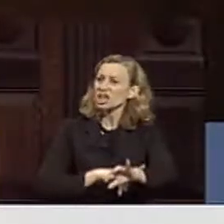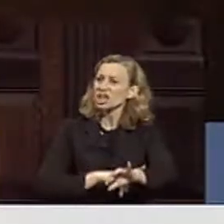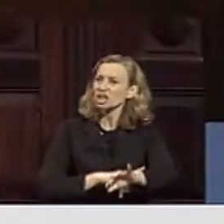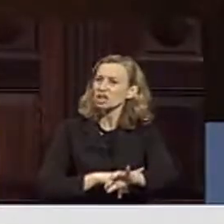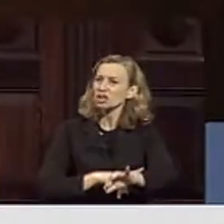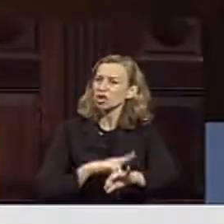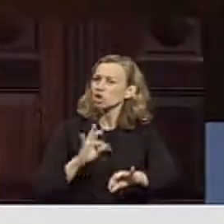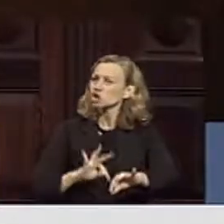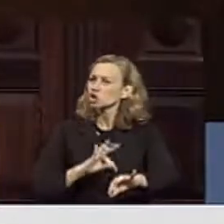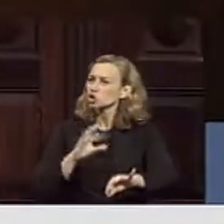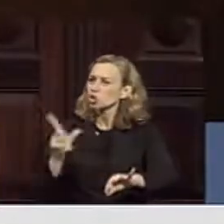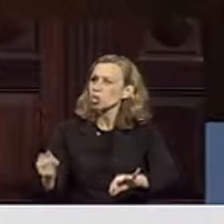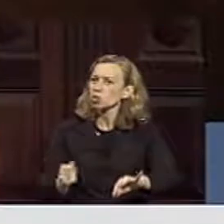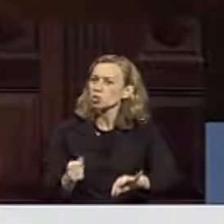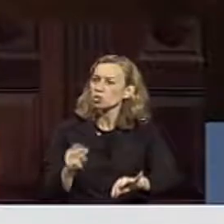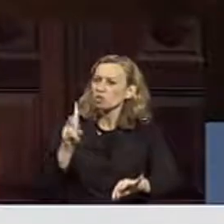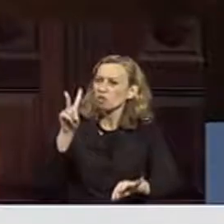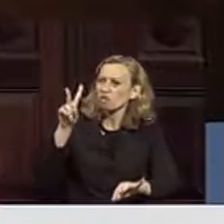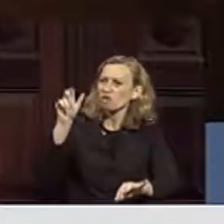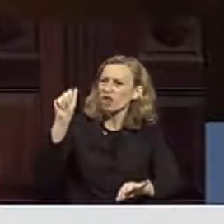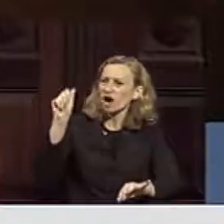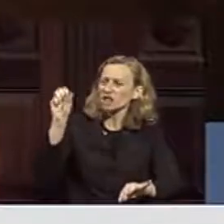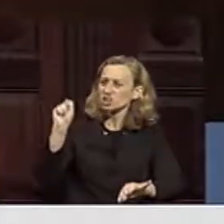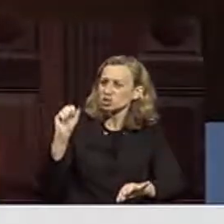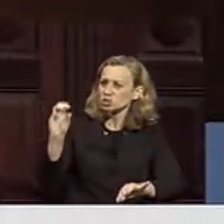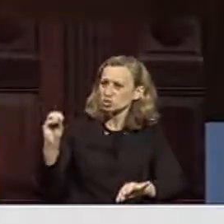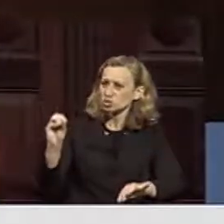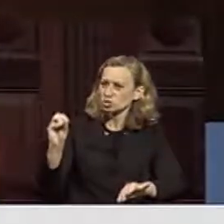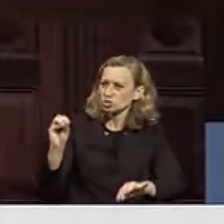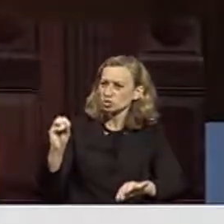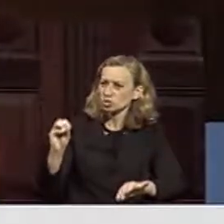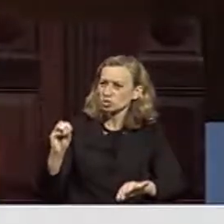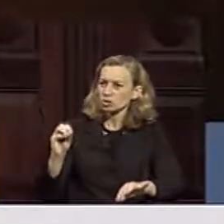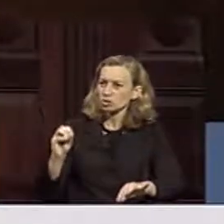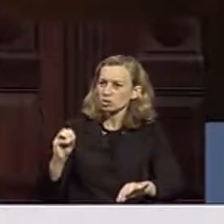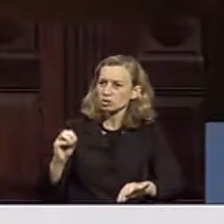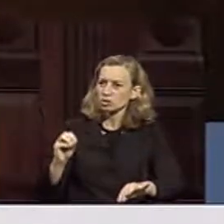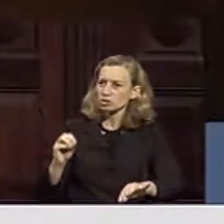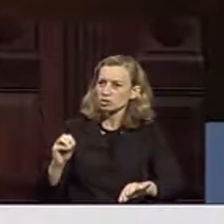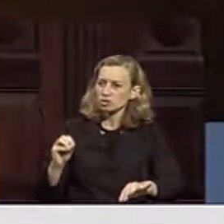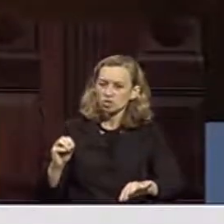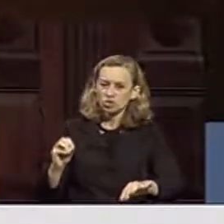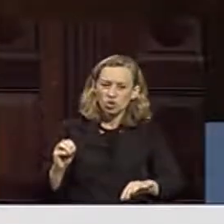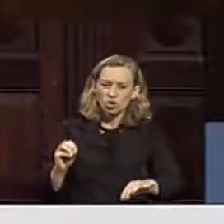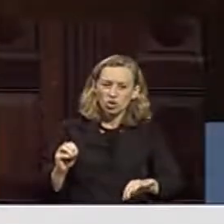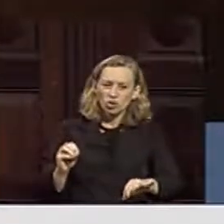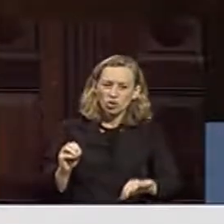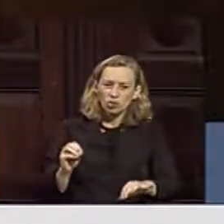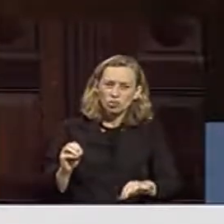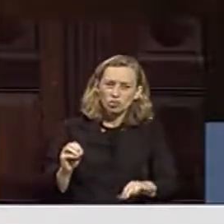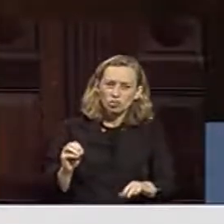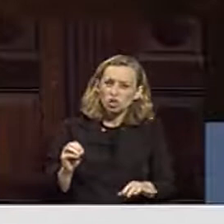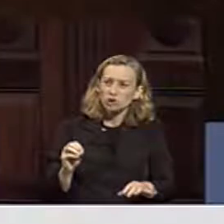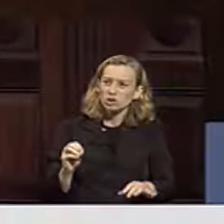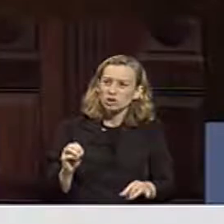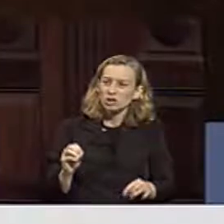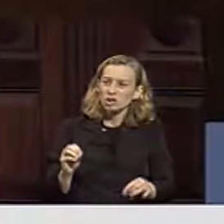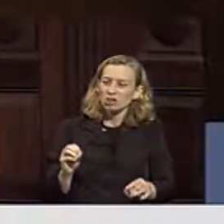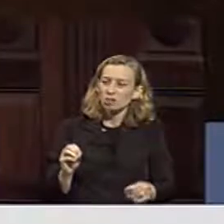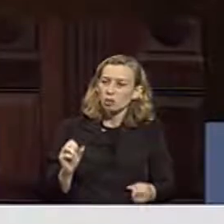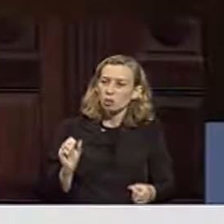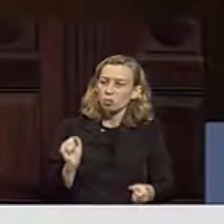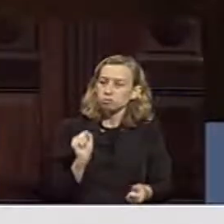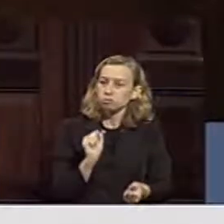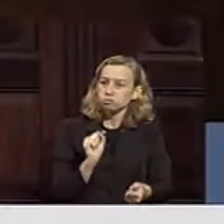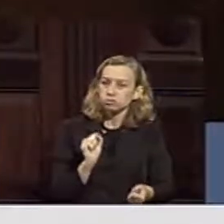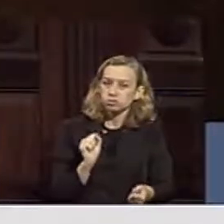todos os vasos sanitários da ala masculina estavam entupidos e sem água, cheios